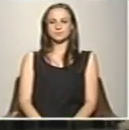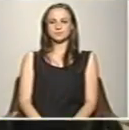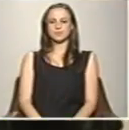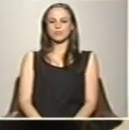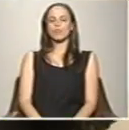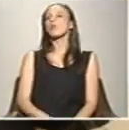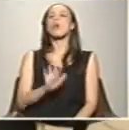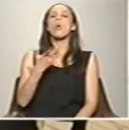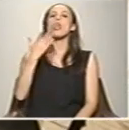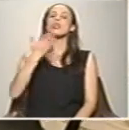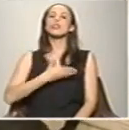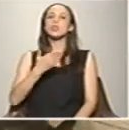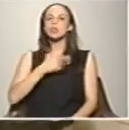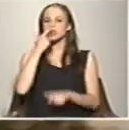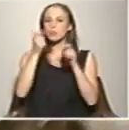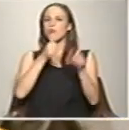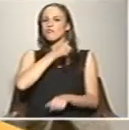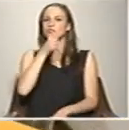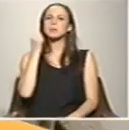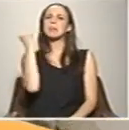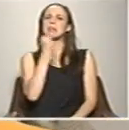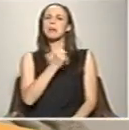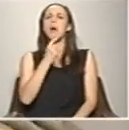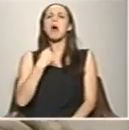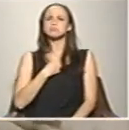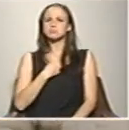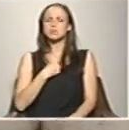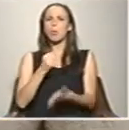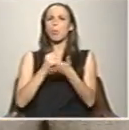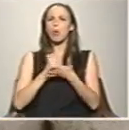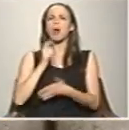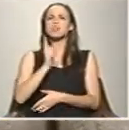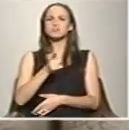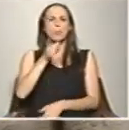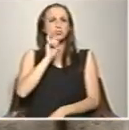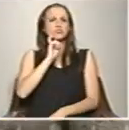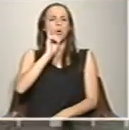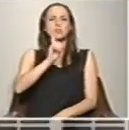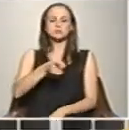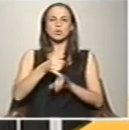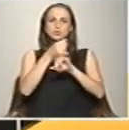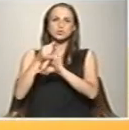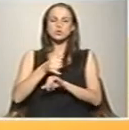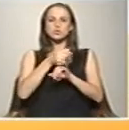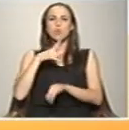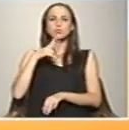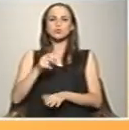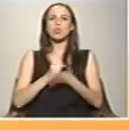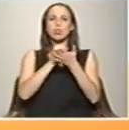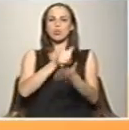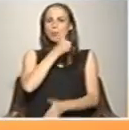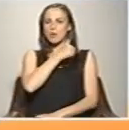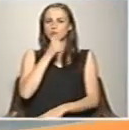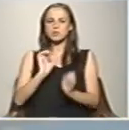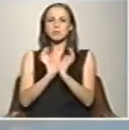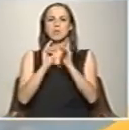Quais são os direitos das vítimas de crime? Que apoios recebem? Que proteção? A Associação Portuguesa de Apoio à Vítima lançou o